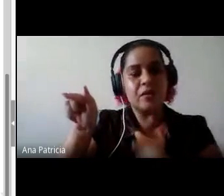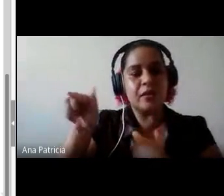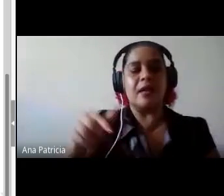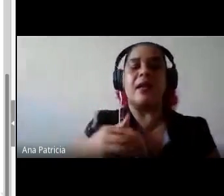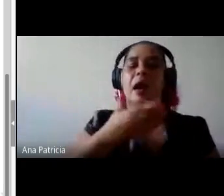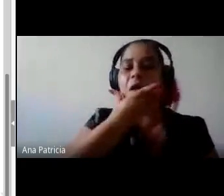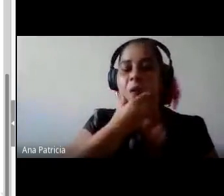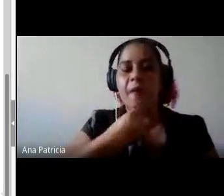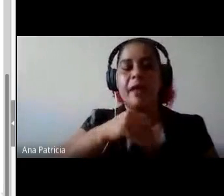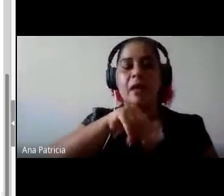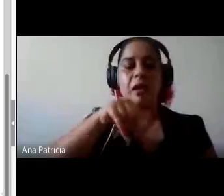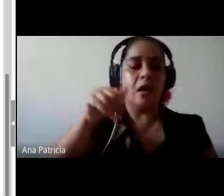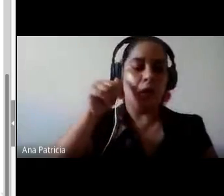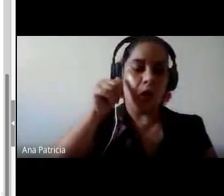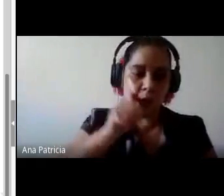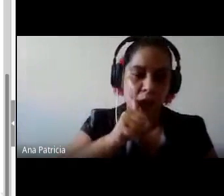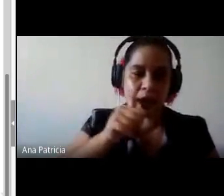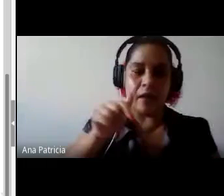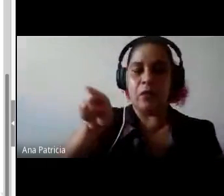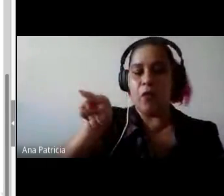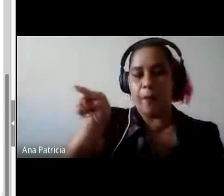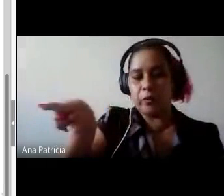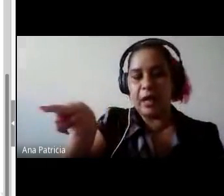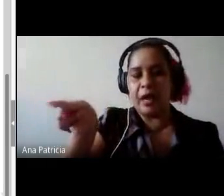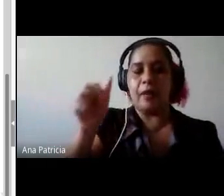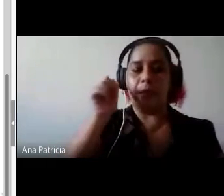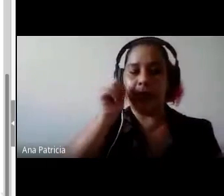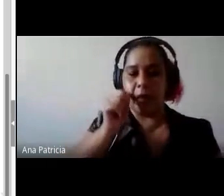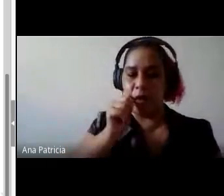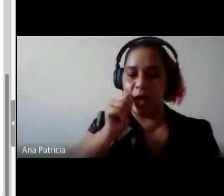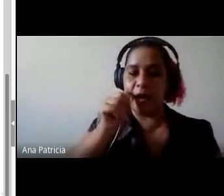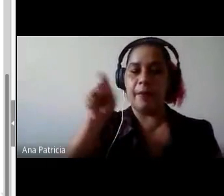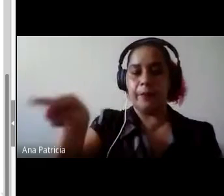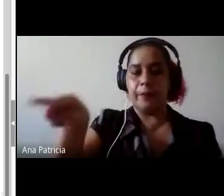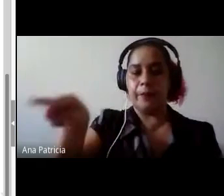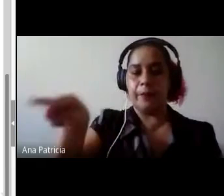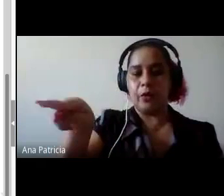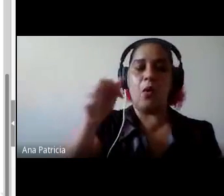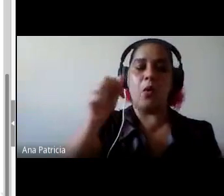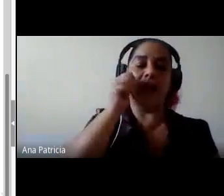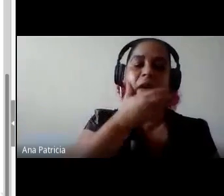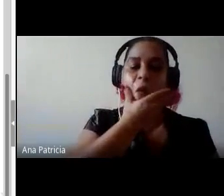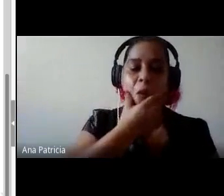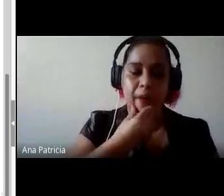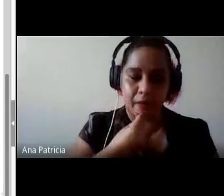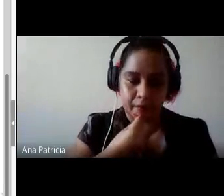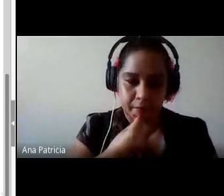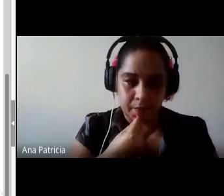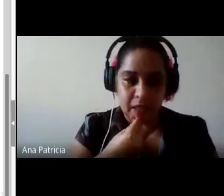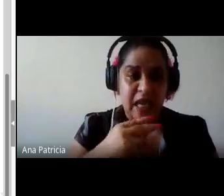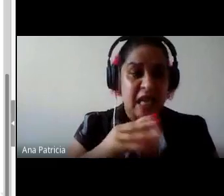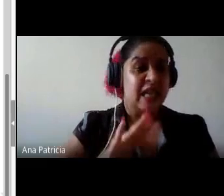se eu preciso dizer que é homem ou mulher, então eu vou apontar aquela mulher ou aquele